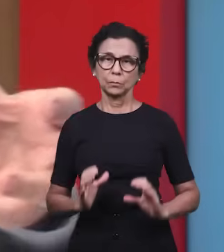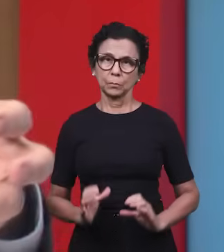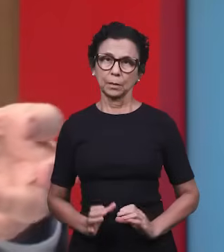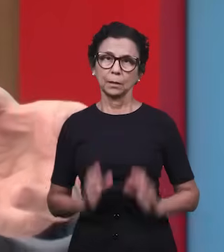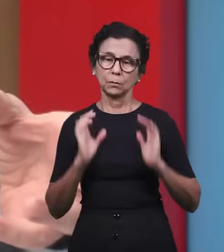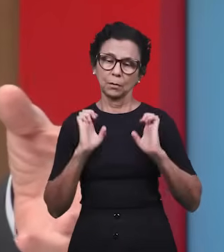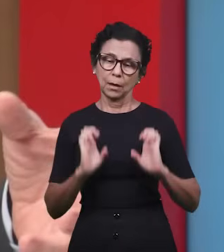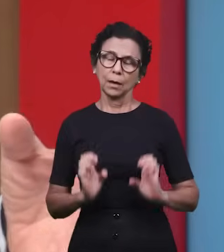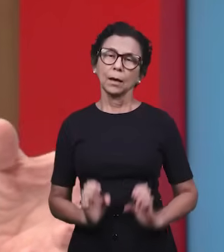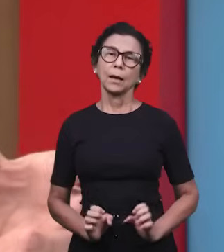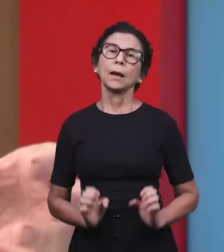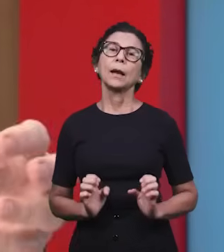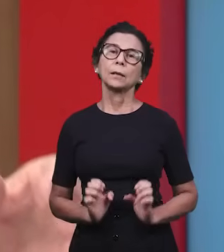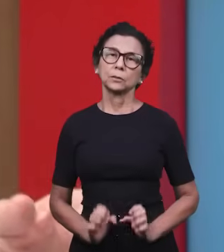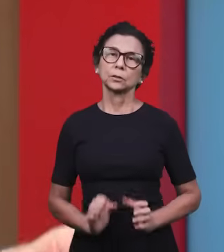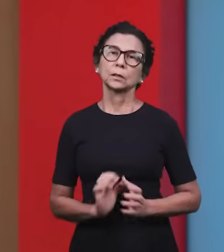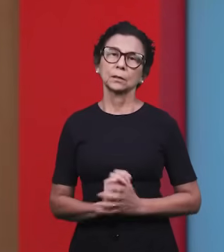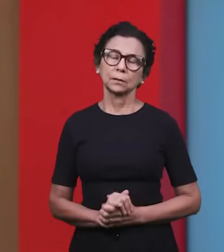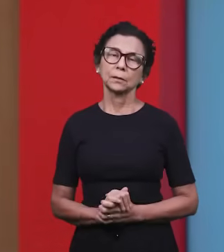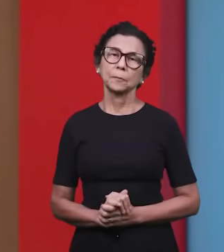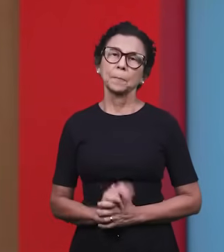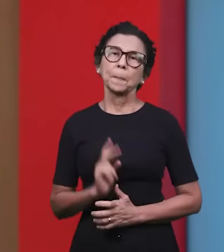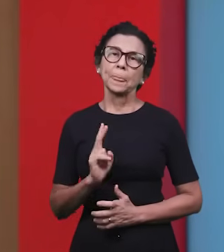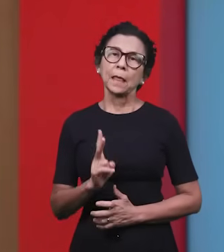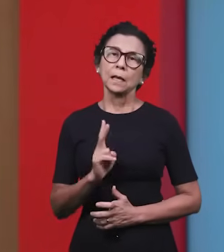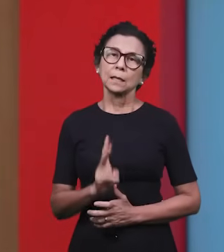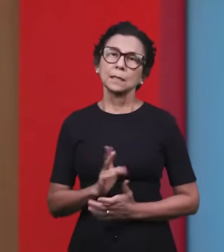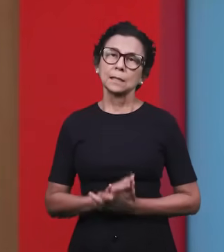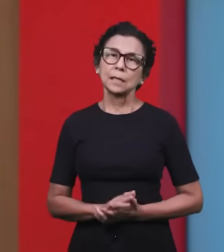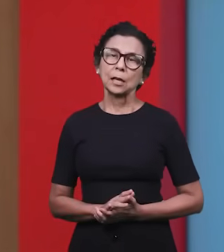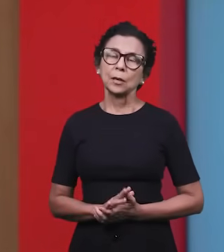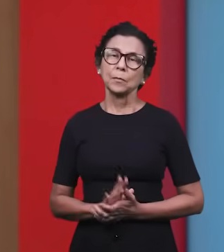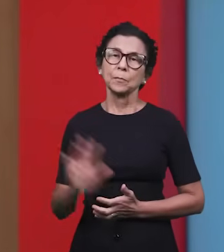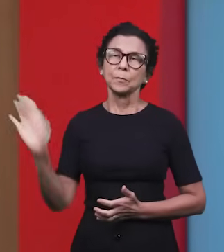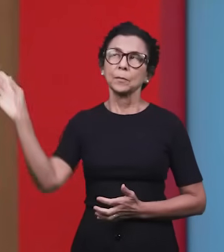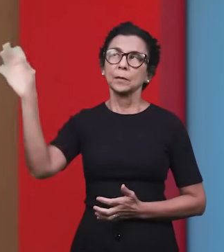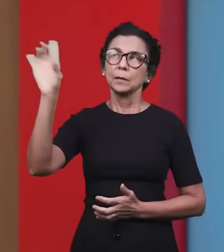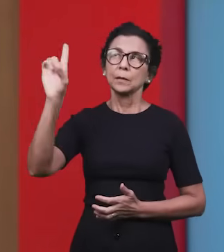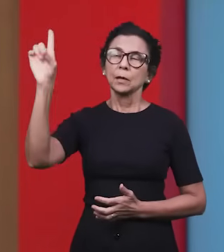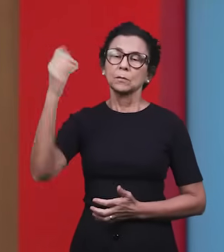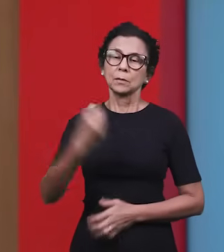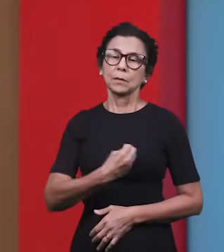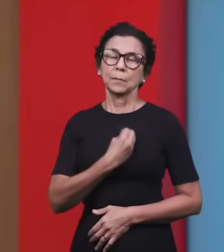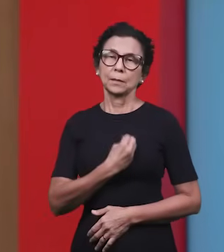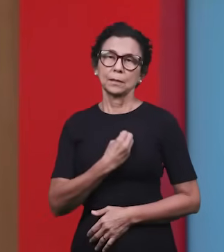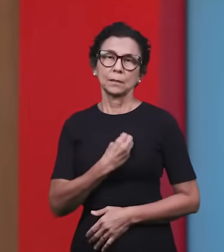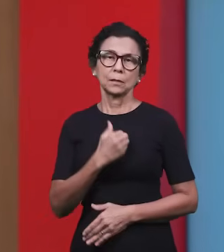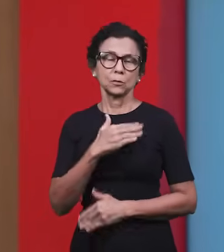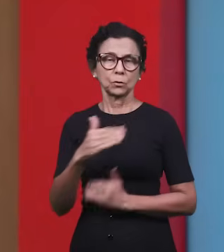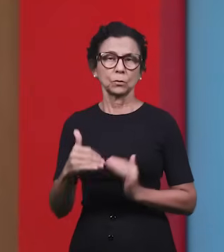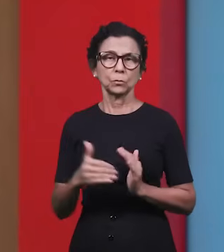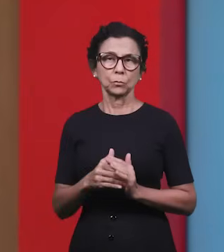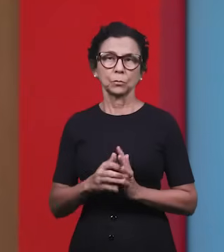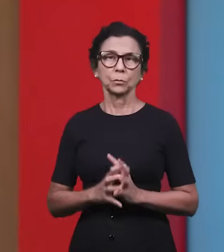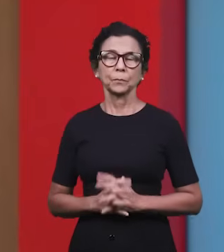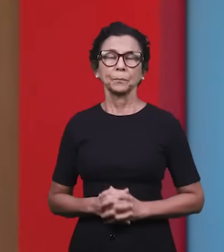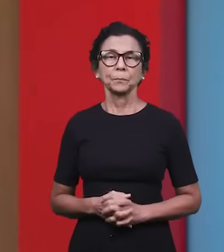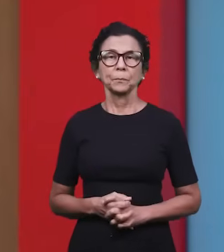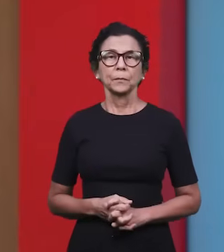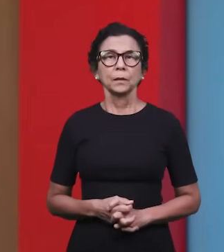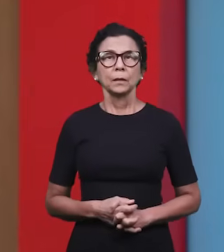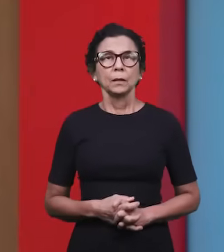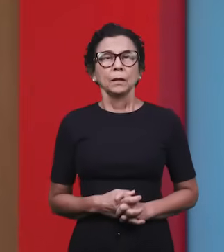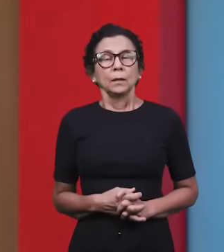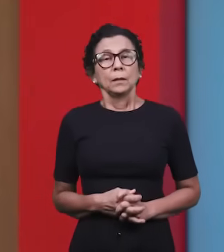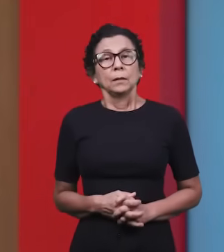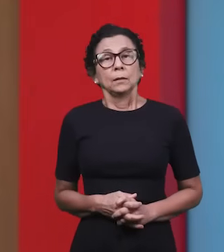ali e como fazer com que haja sempre algo de Deus nas suas ações, para que o nome do Senhor seja glorificado. Porque